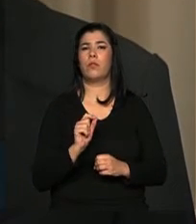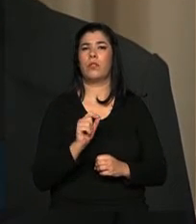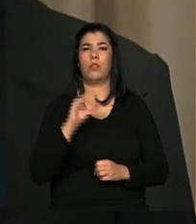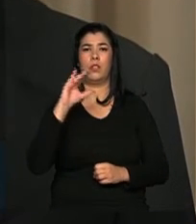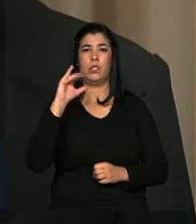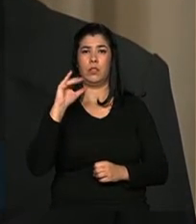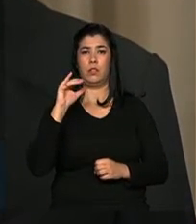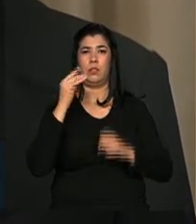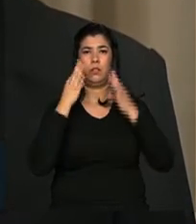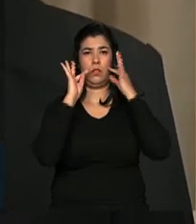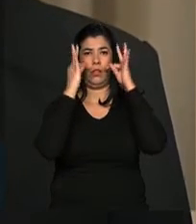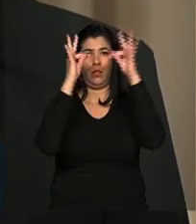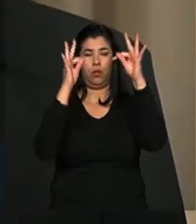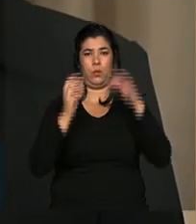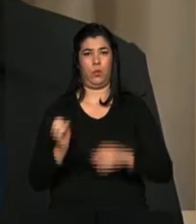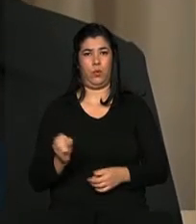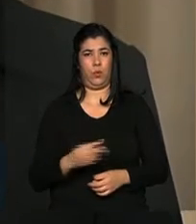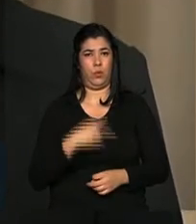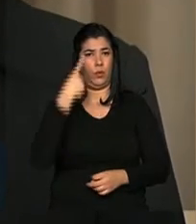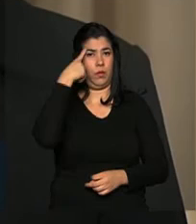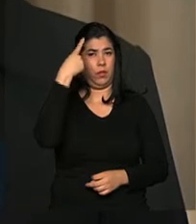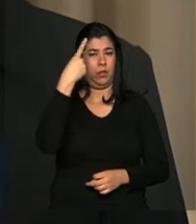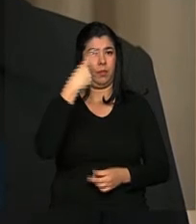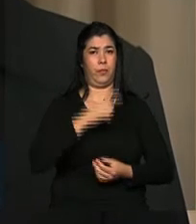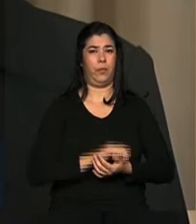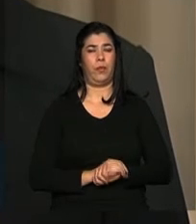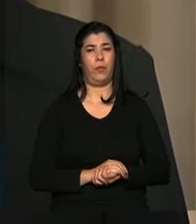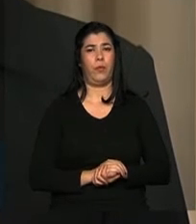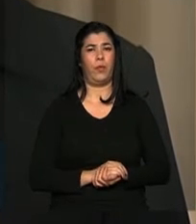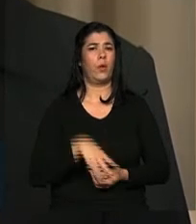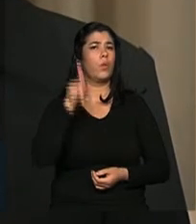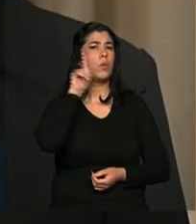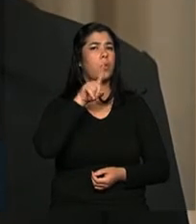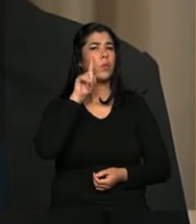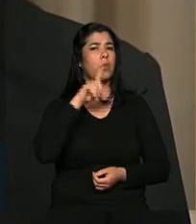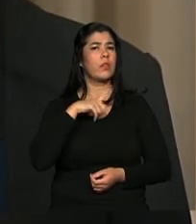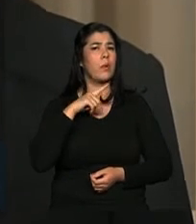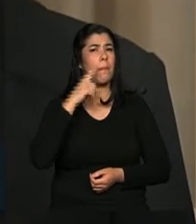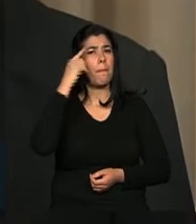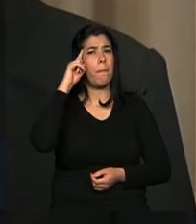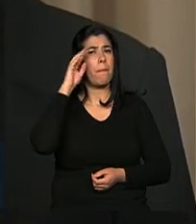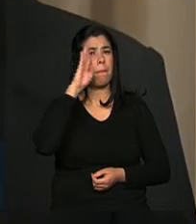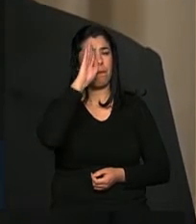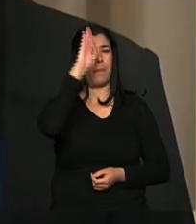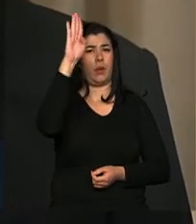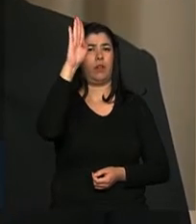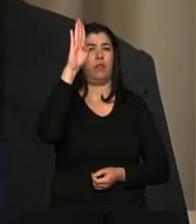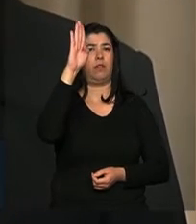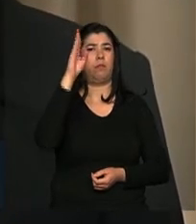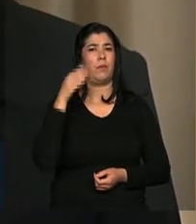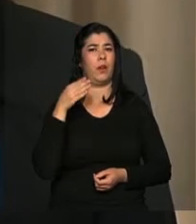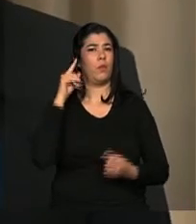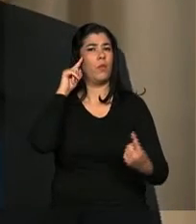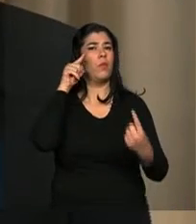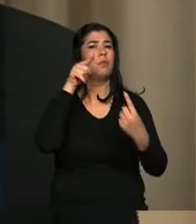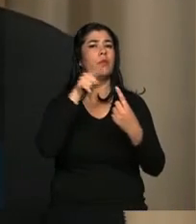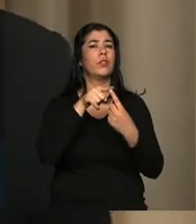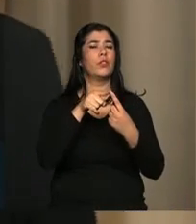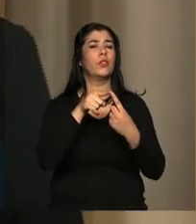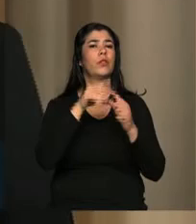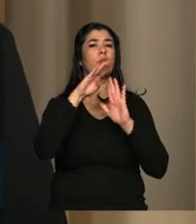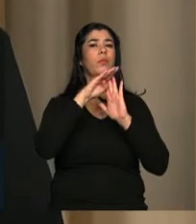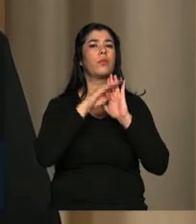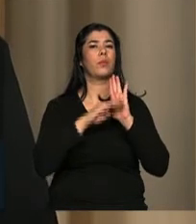na inovação. Os Estados Unidos têm sido o principal destino dos estudantes brasileiros do programa Ciências